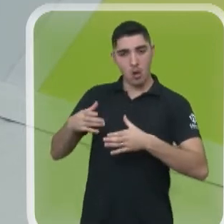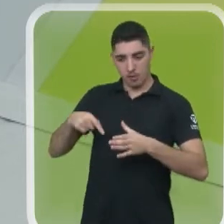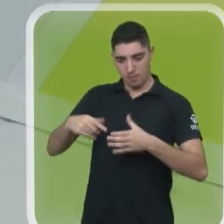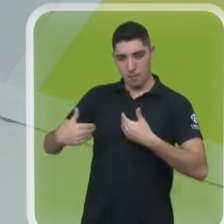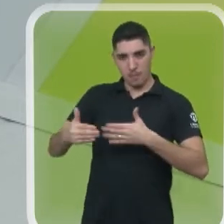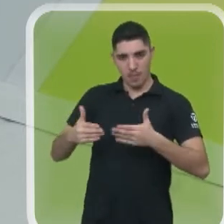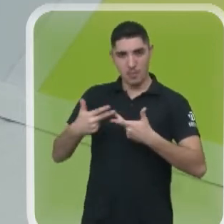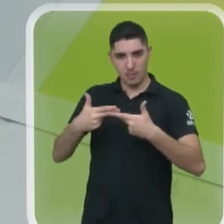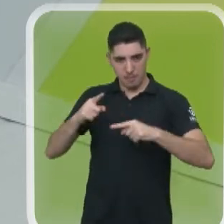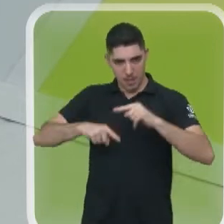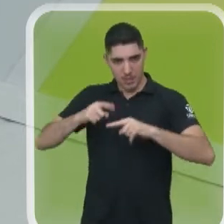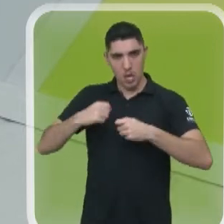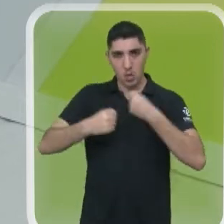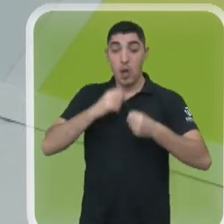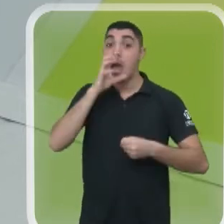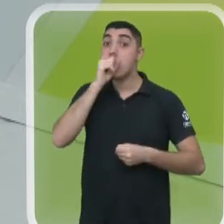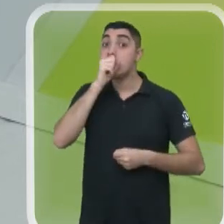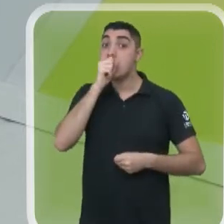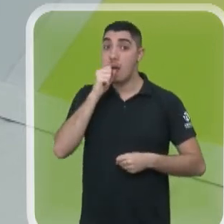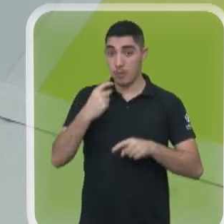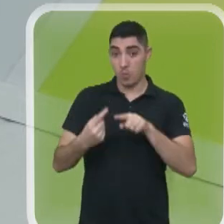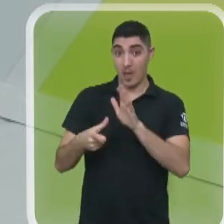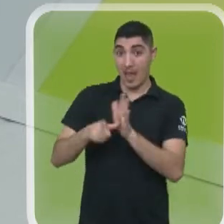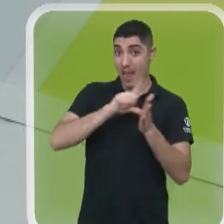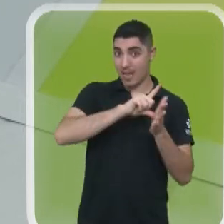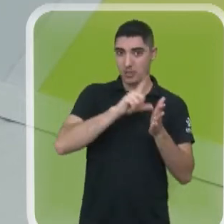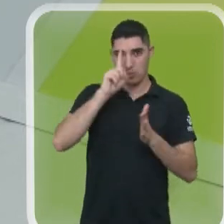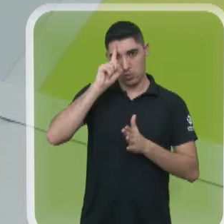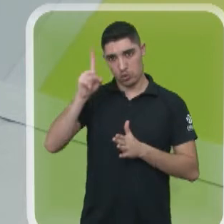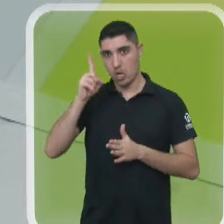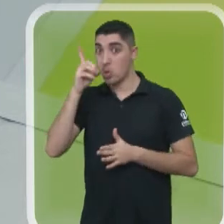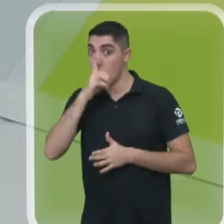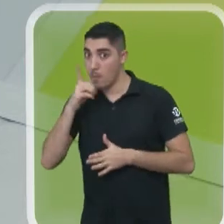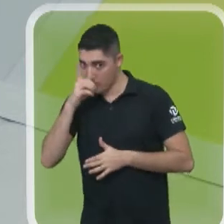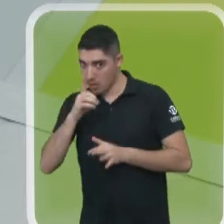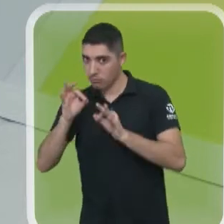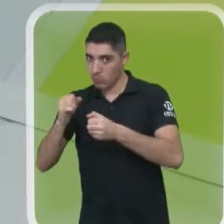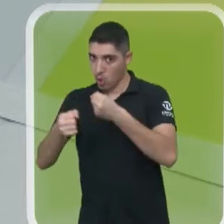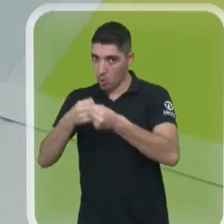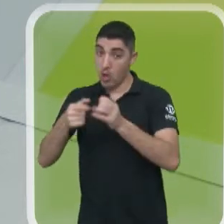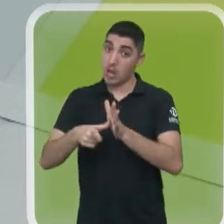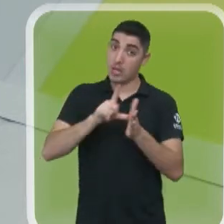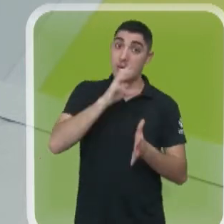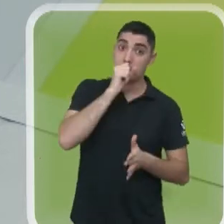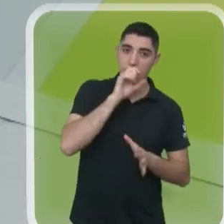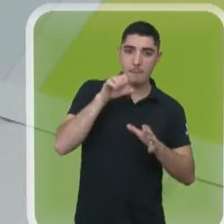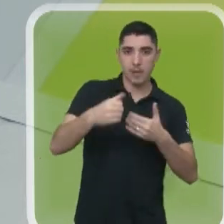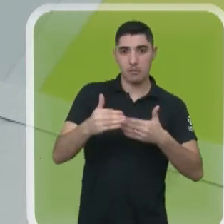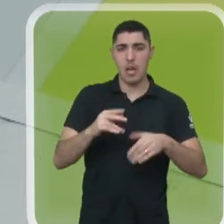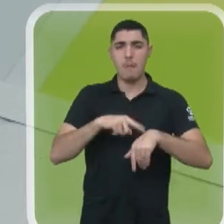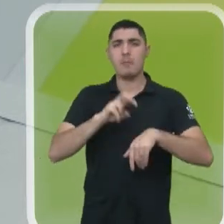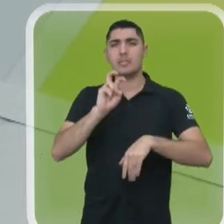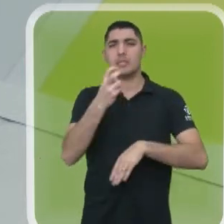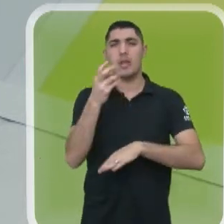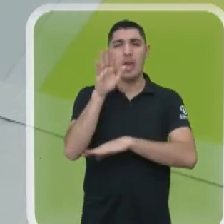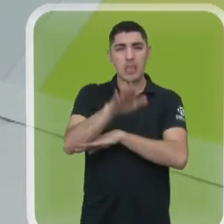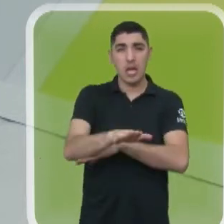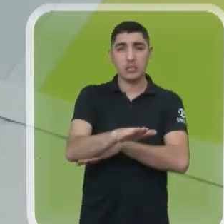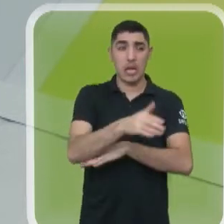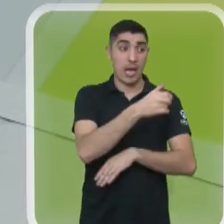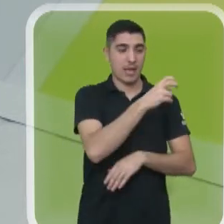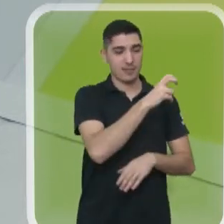Será no dia vinte no sábado um sábado anterior aí a corrida das 10 às 17horas popular de cinco da tarde na loja